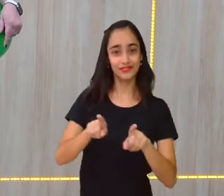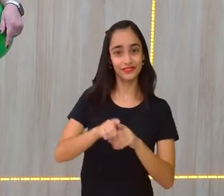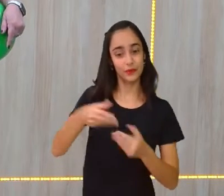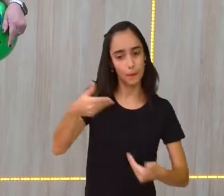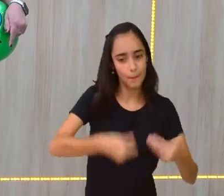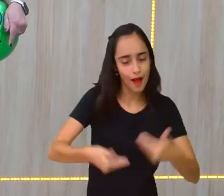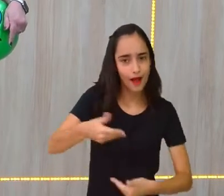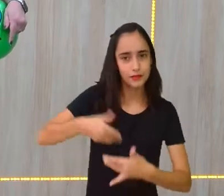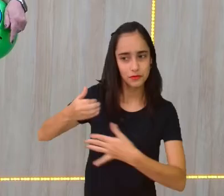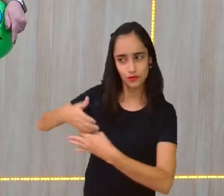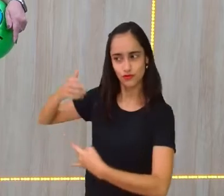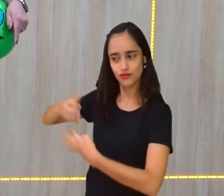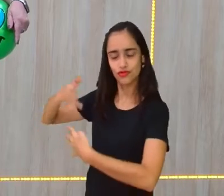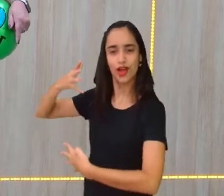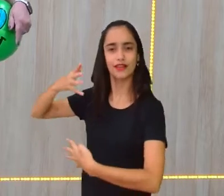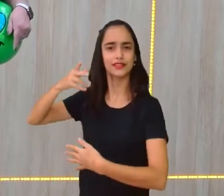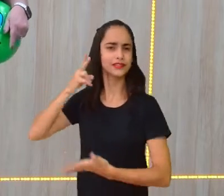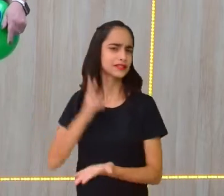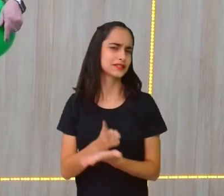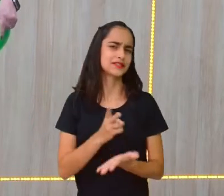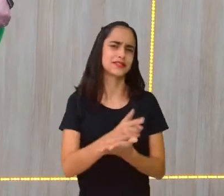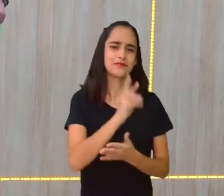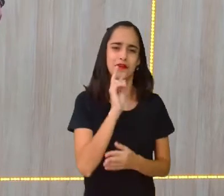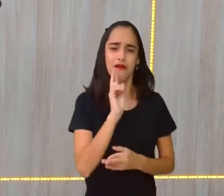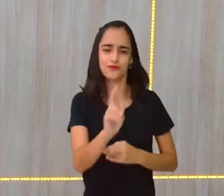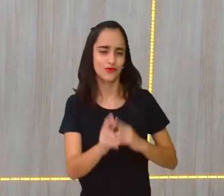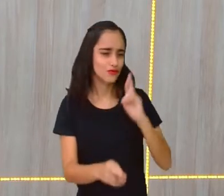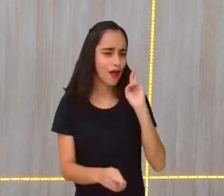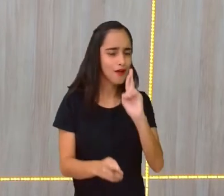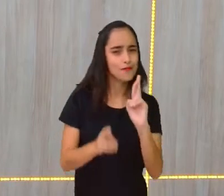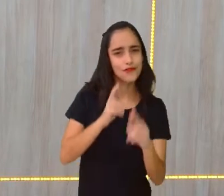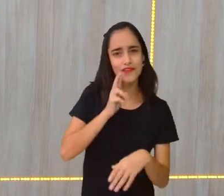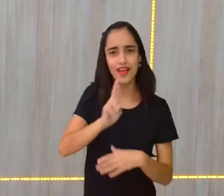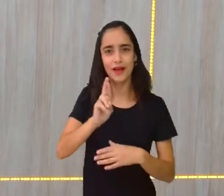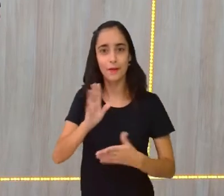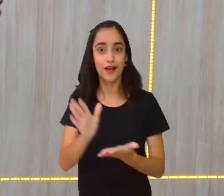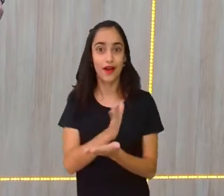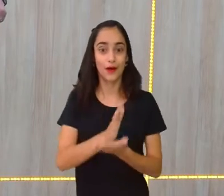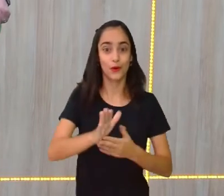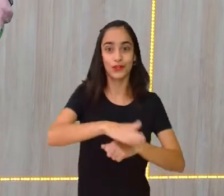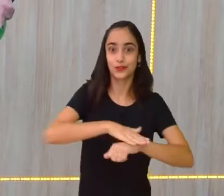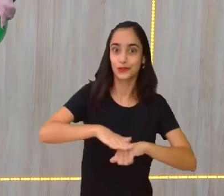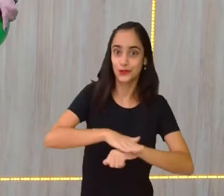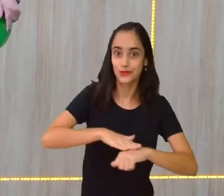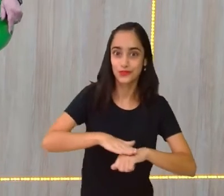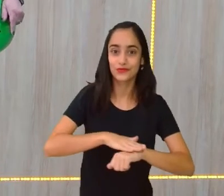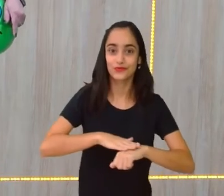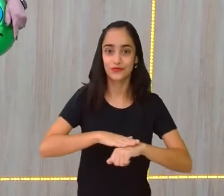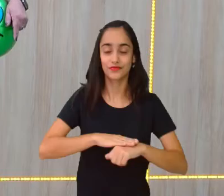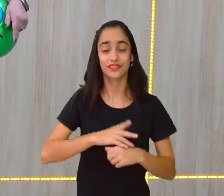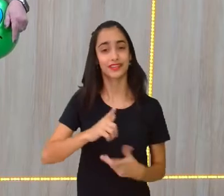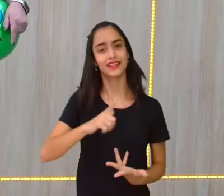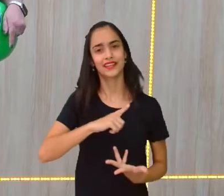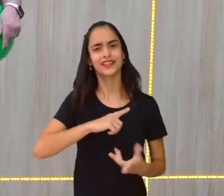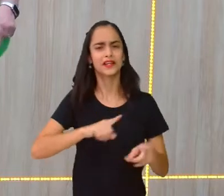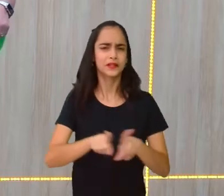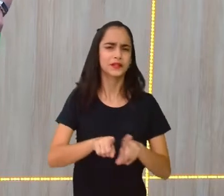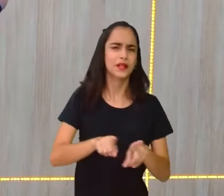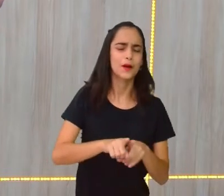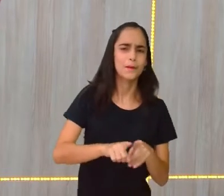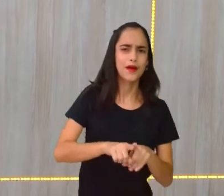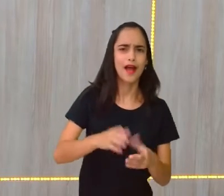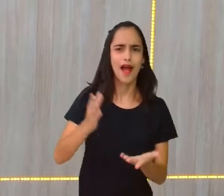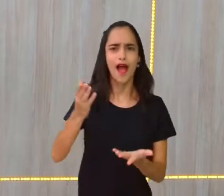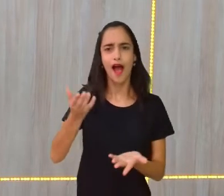tenho respondido bastante chat em relação aí a algumas conversas. Até estou prestando atenção que tem alunos vendo